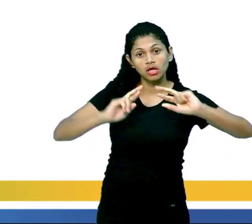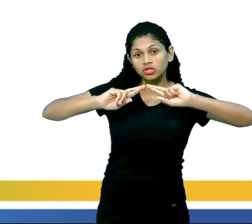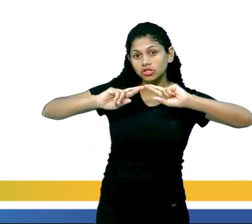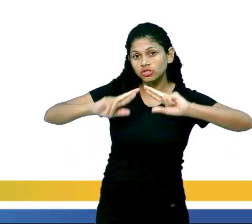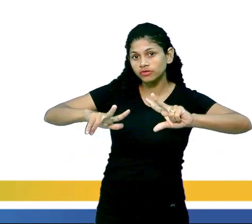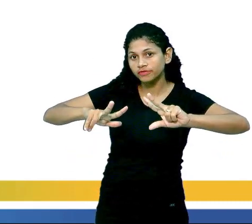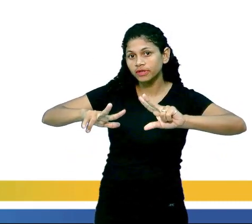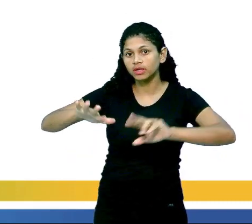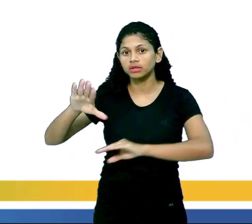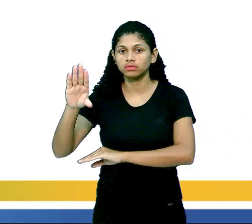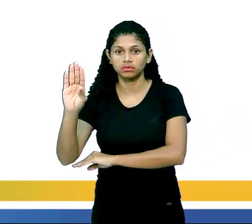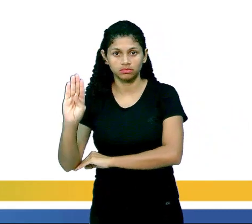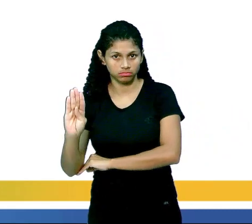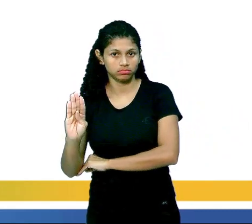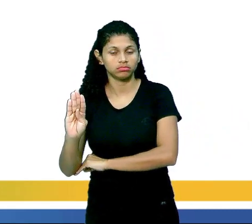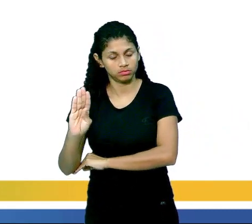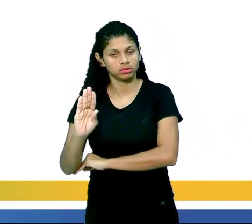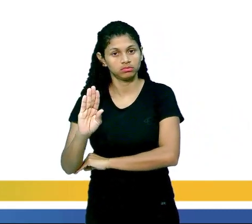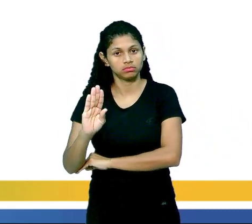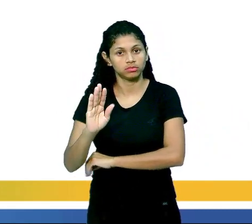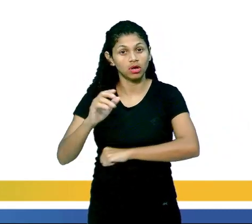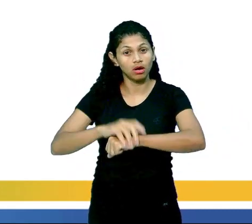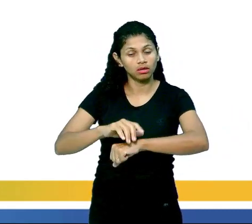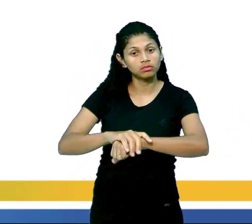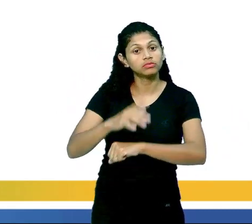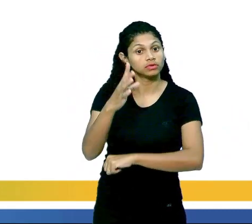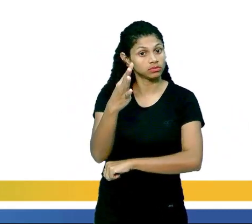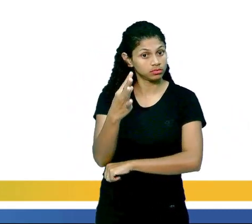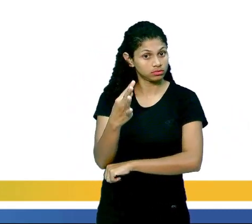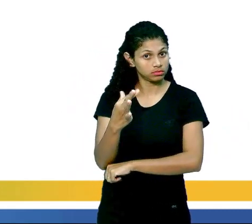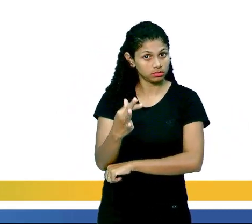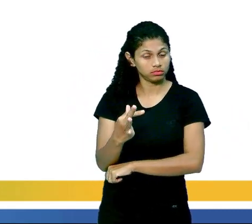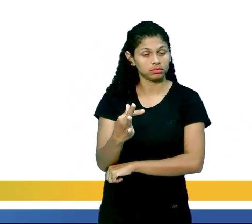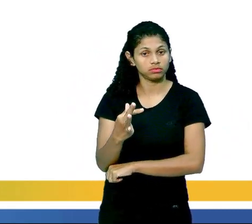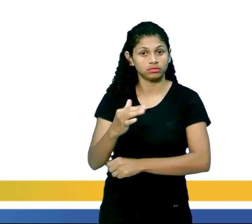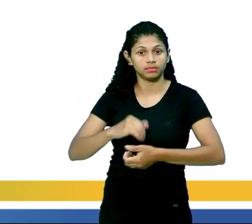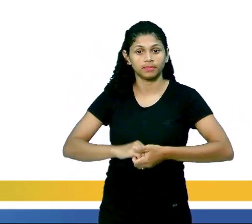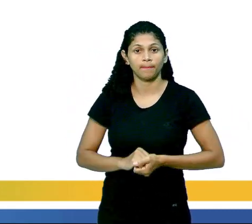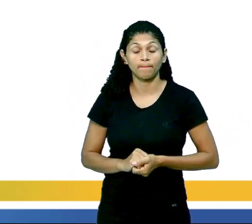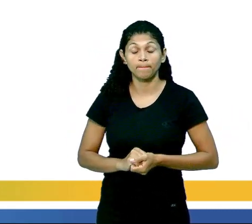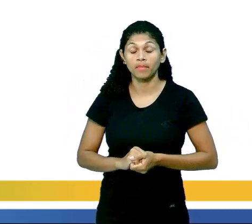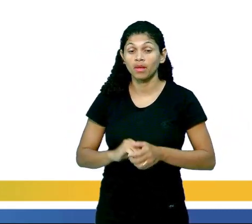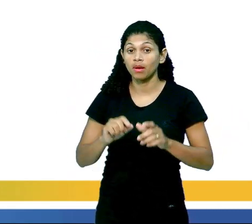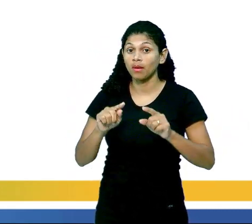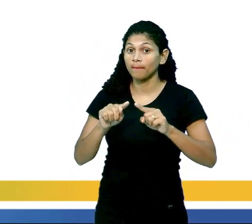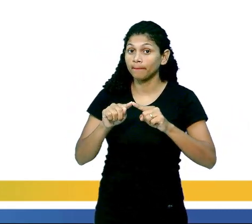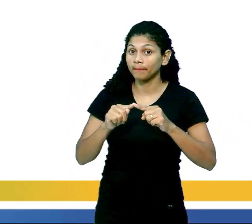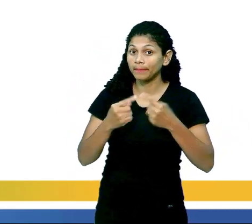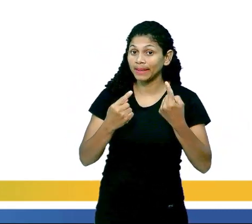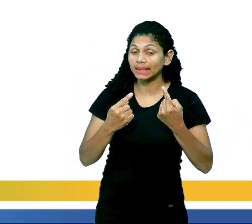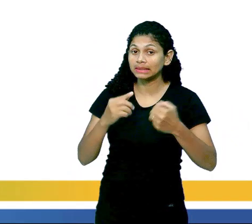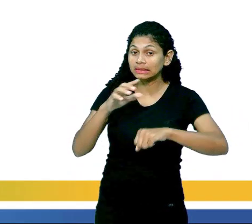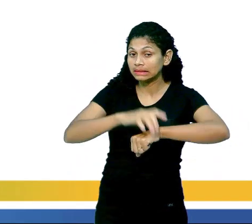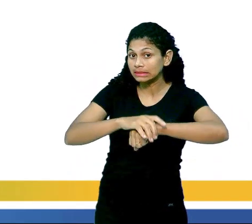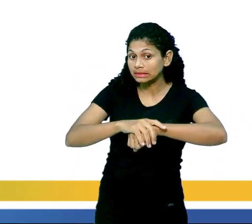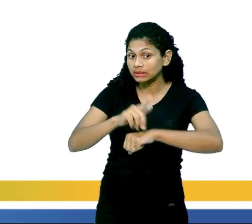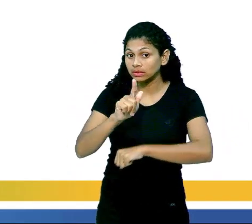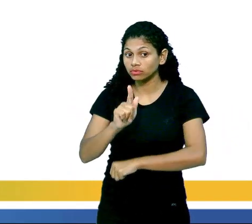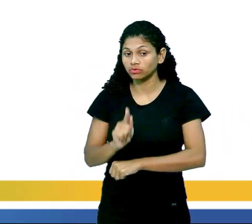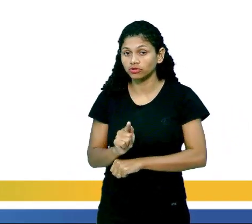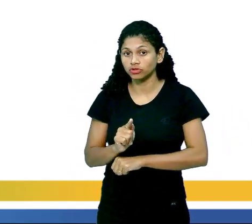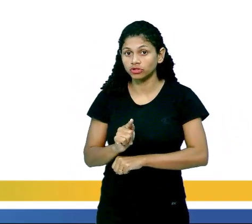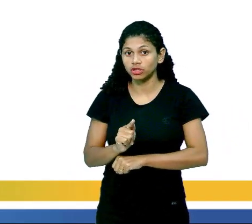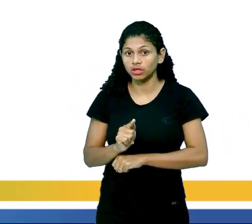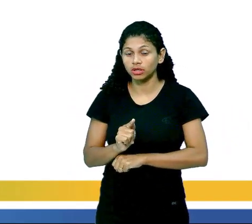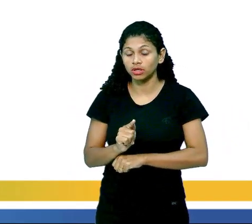ó, cada um em si. Mas no segundo momento, na função G, dois elementos do A